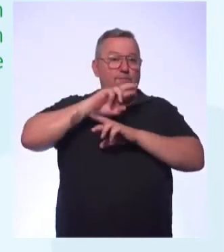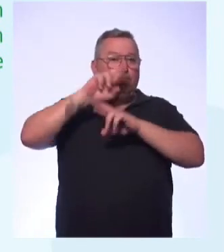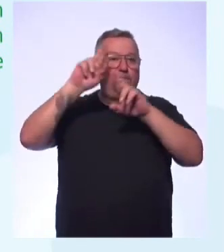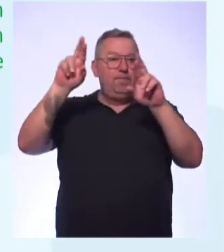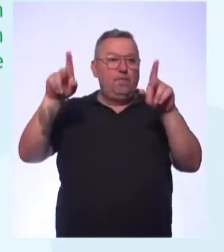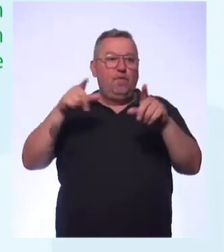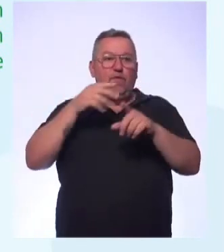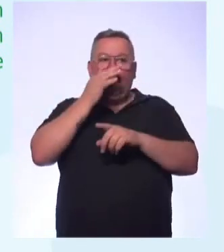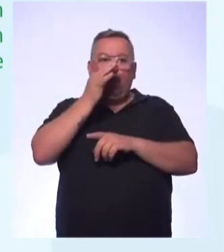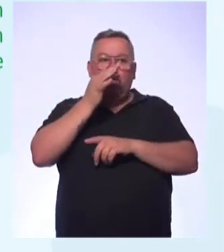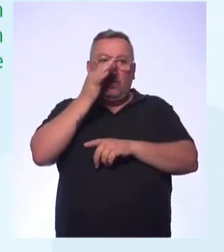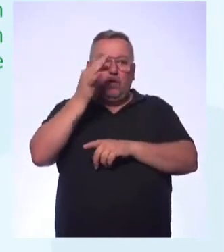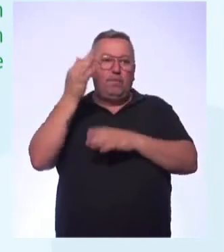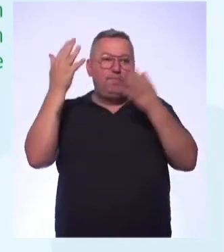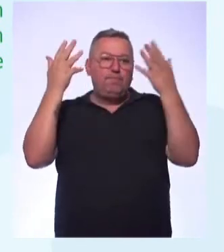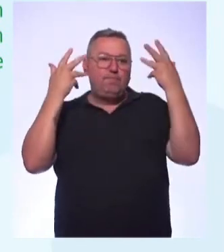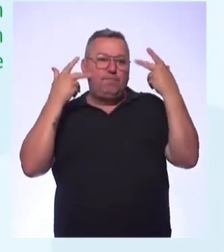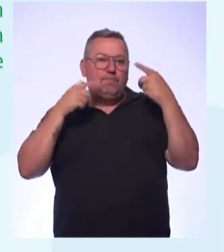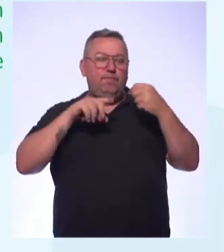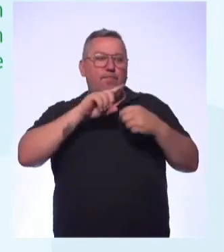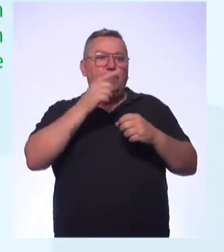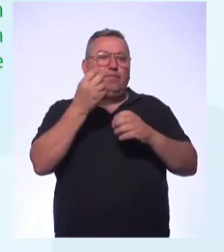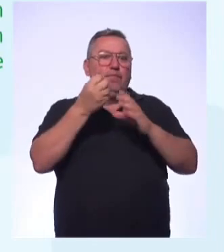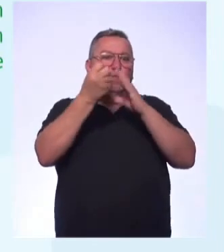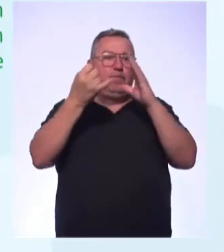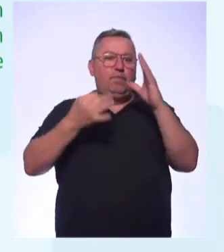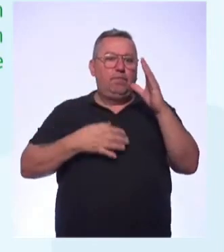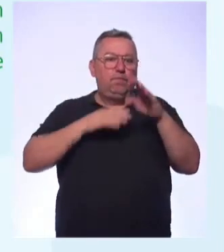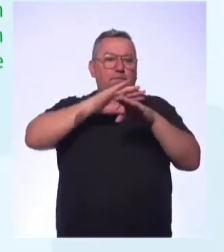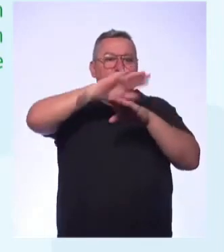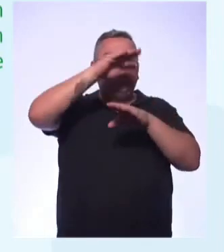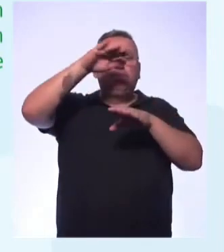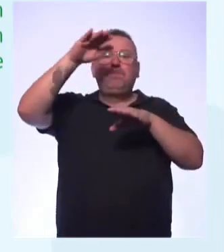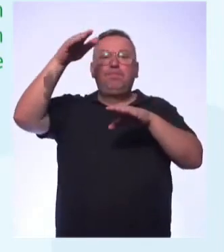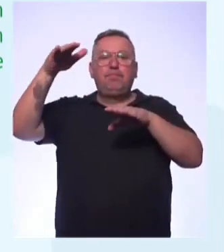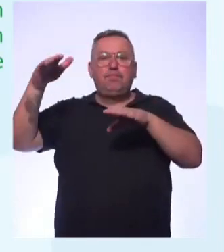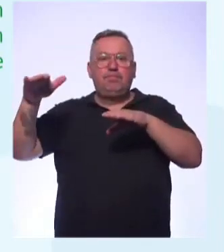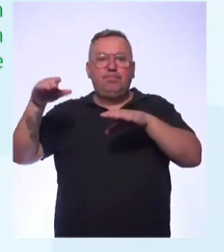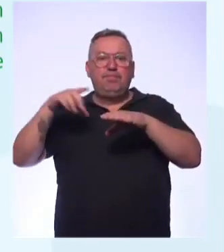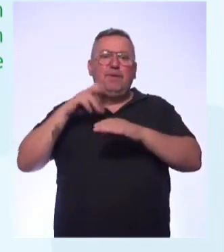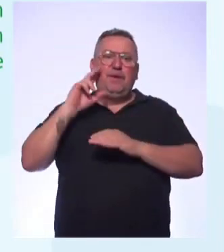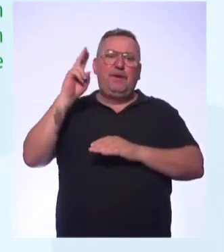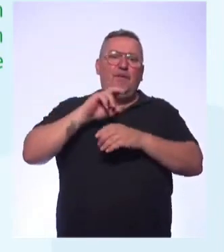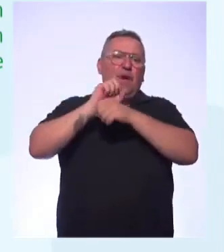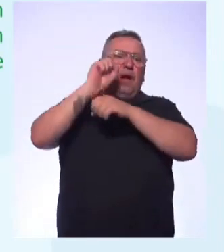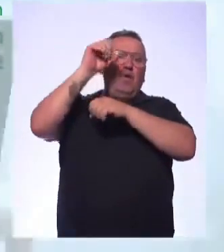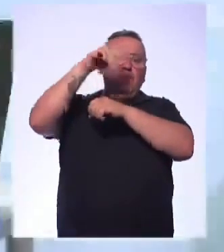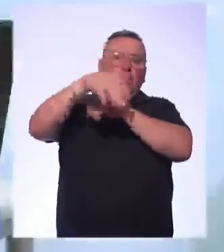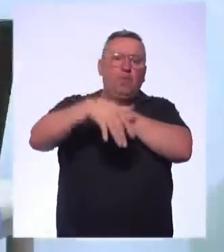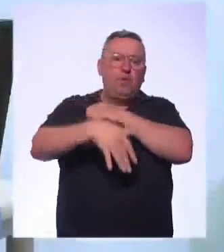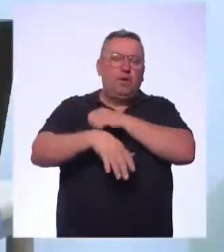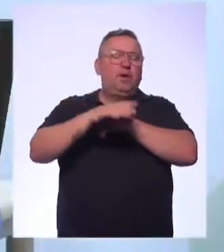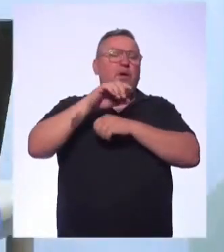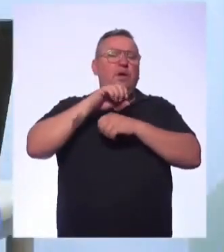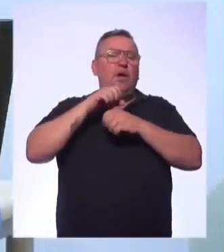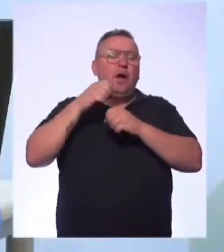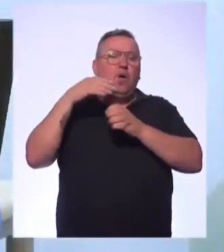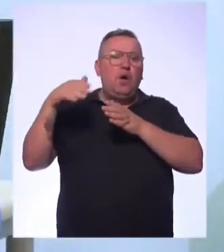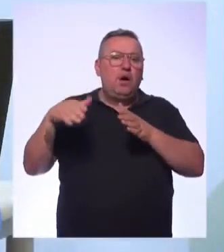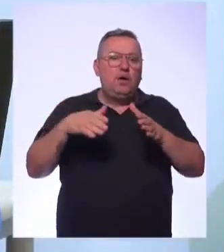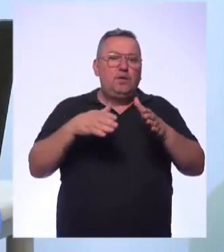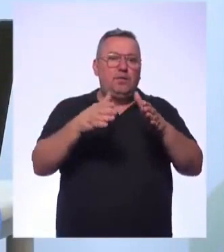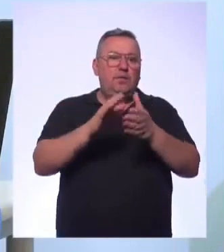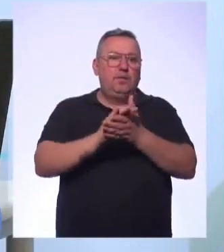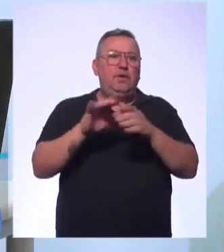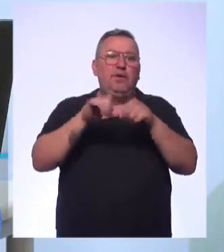da fauna e da flora e alguns aspectos de relevo em segundo plano. Então, tem aquelas coisas, por exemplo, a cachoeira, o rio, outras coisas que ficam em segundo